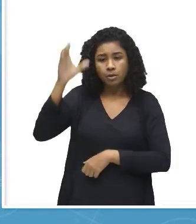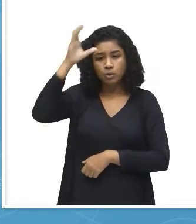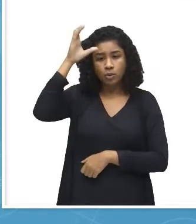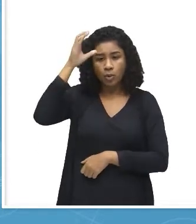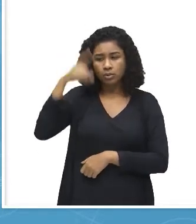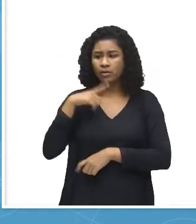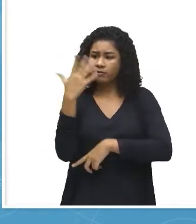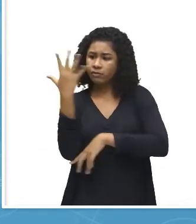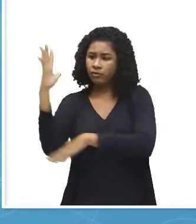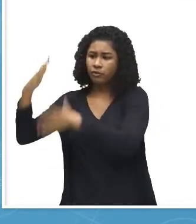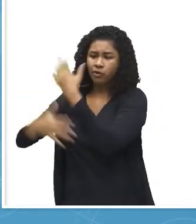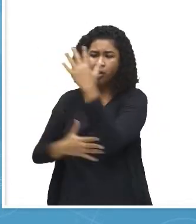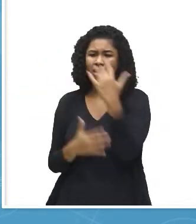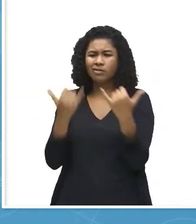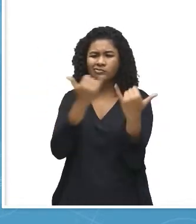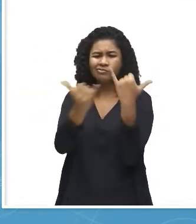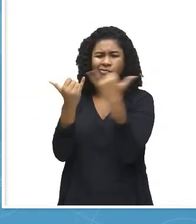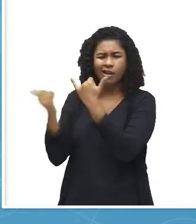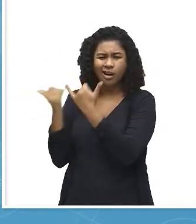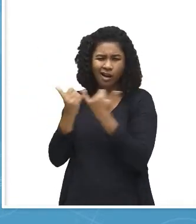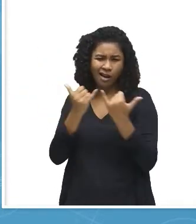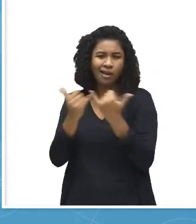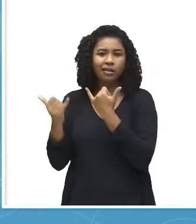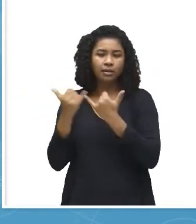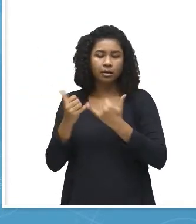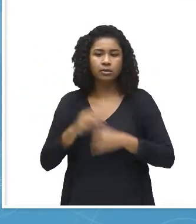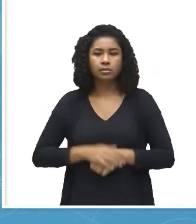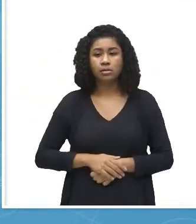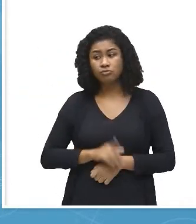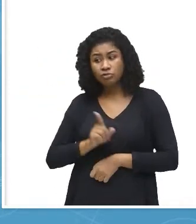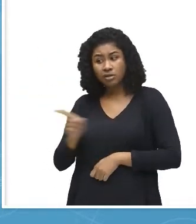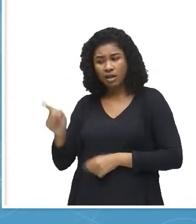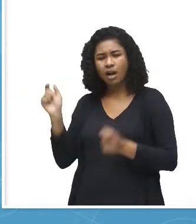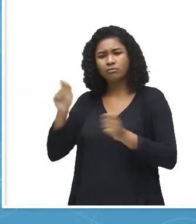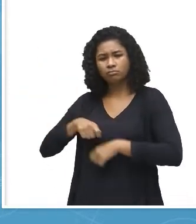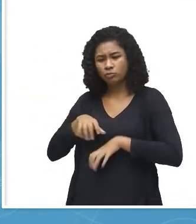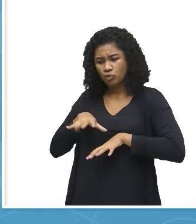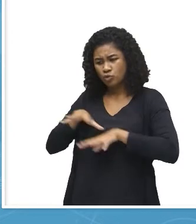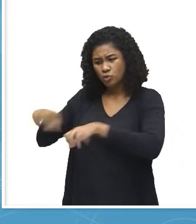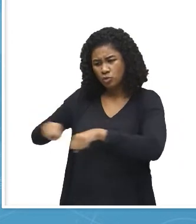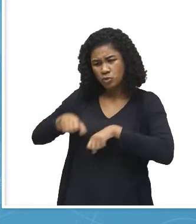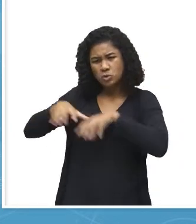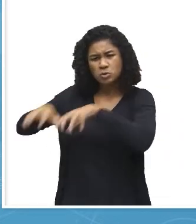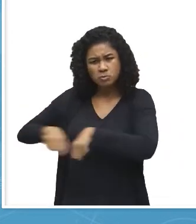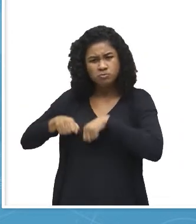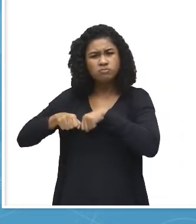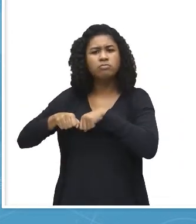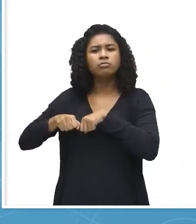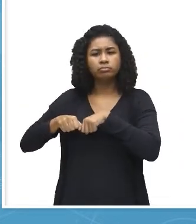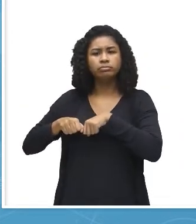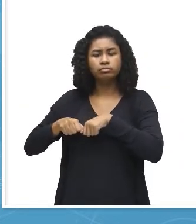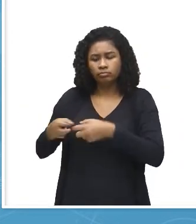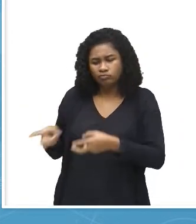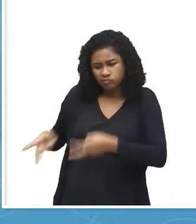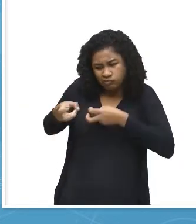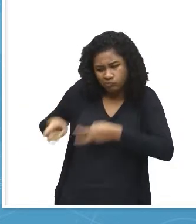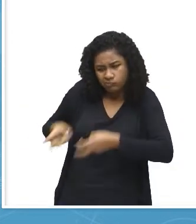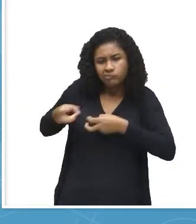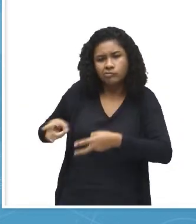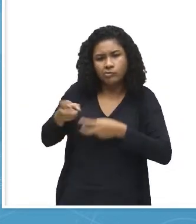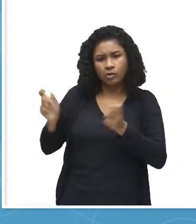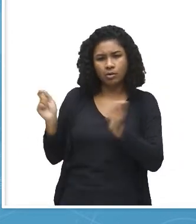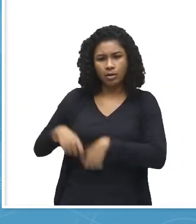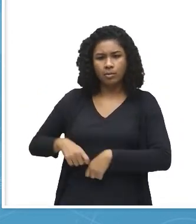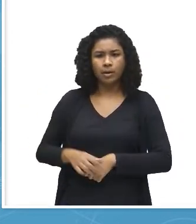tempo foi também extraído borracha daquela região. Outra riqueza extraída foi o marfim. Professor, o que é o marfim, afinal